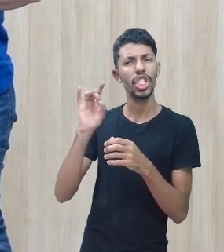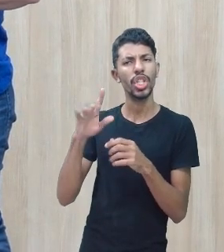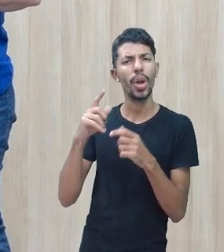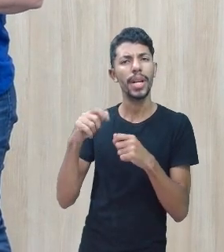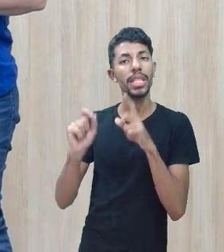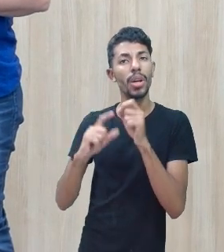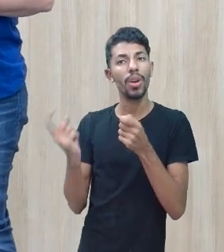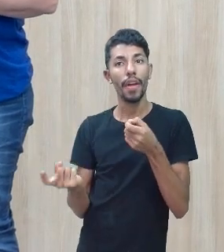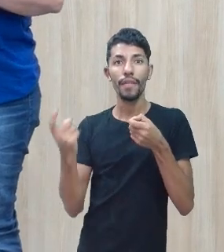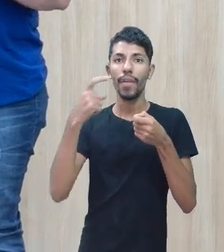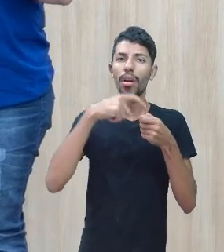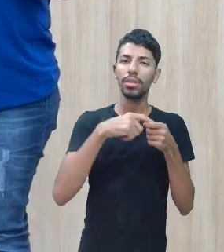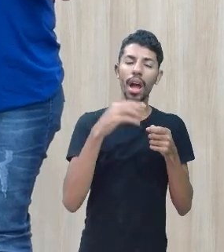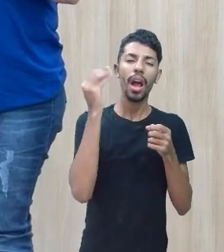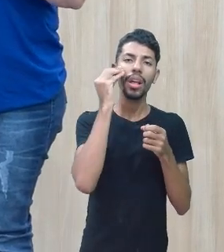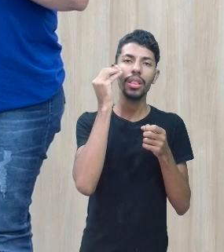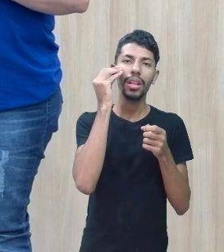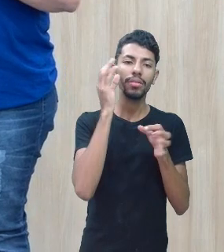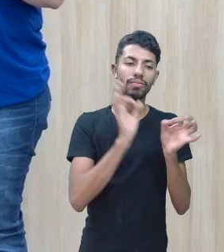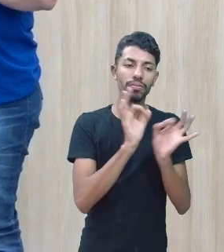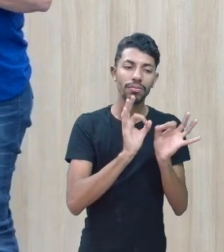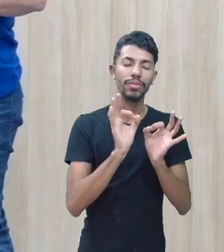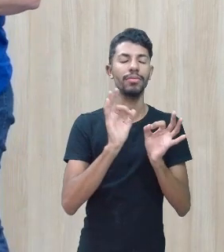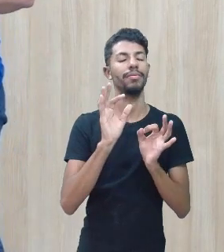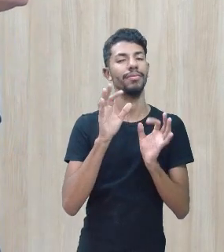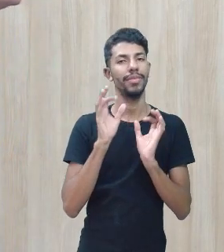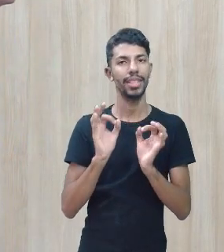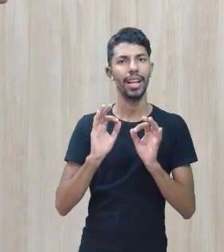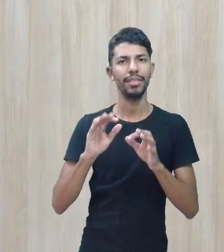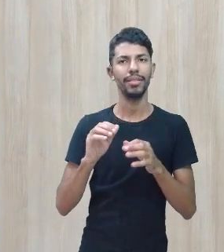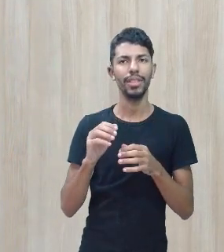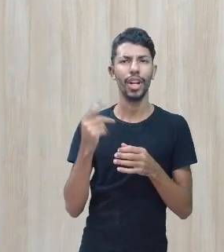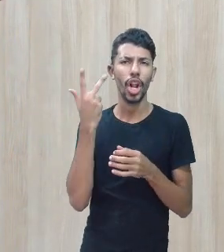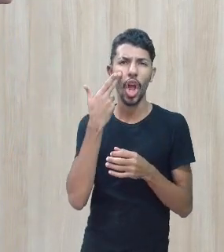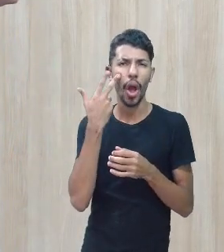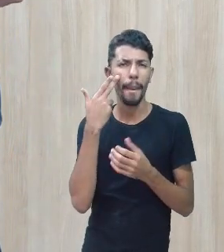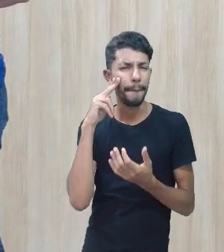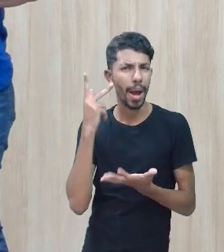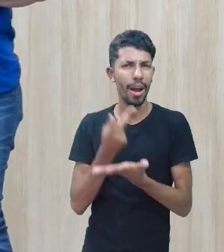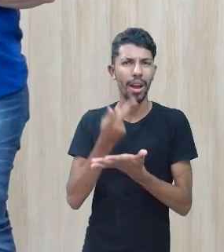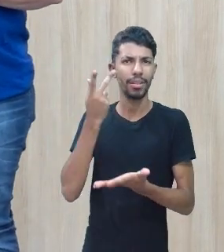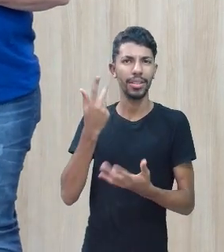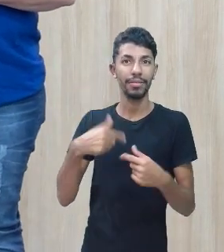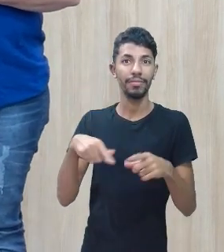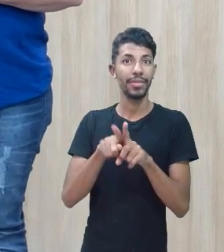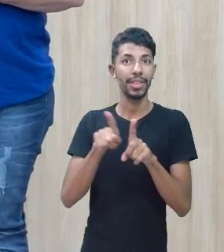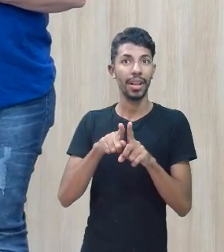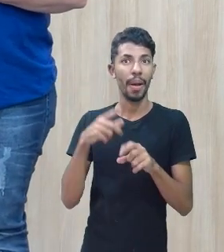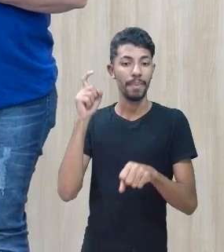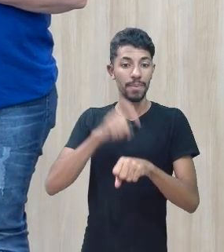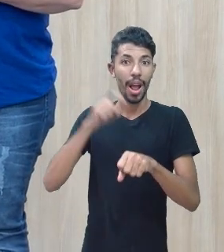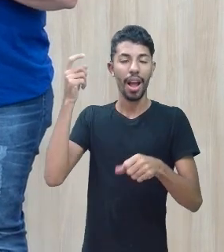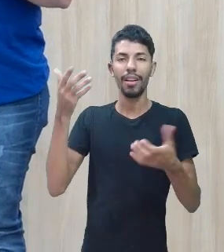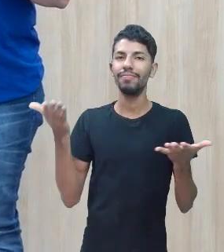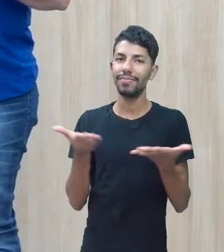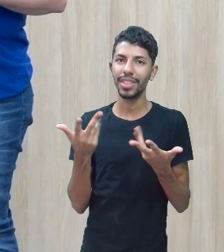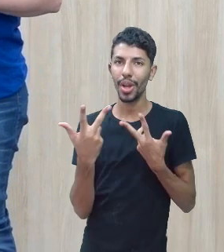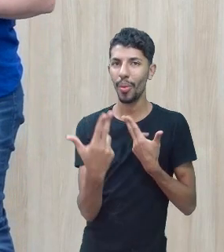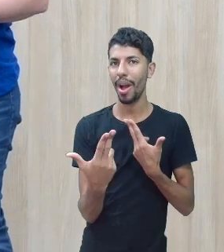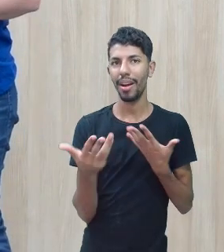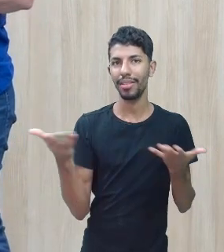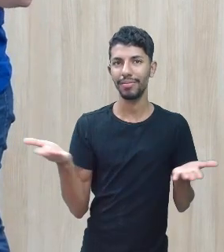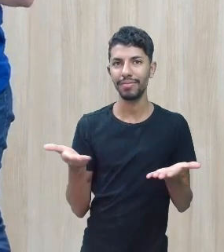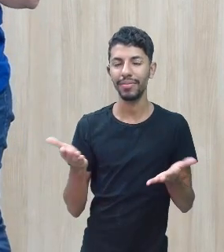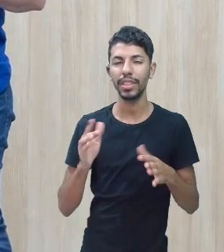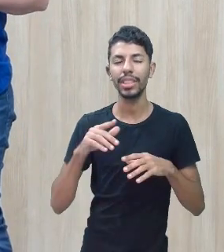corrigir este erro. Então, geralmente, essas coisas acontecem também ao vivo, como estamos agora. E aí é interessante